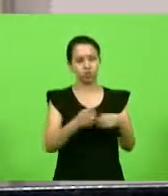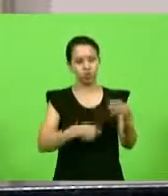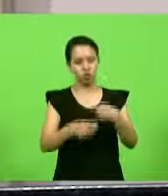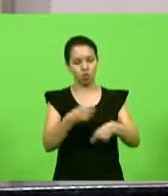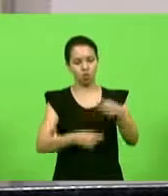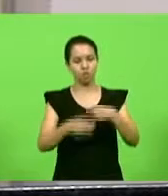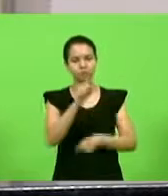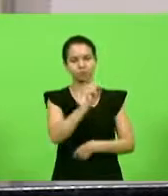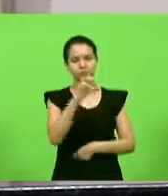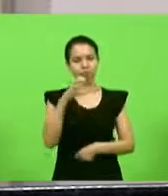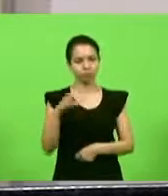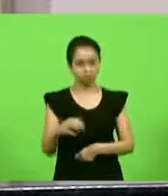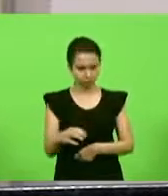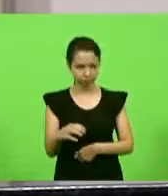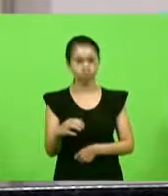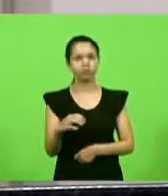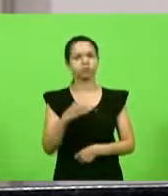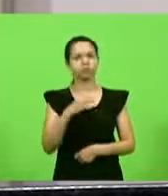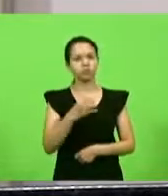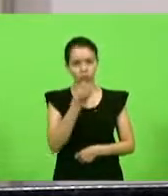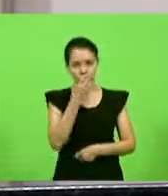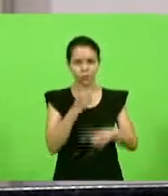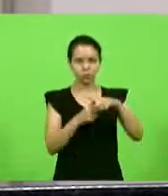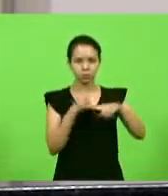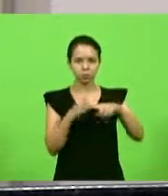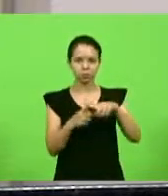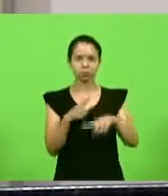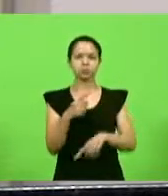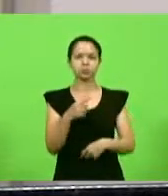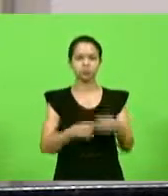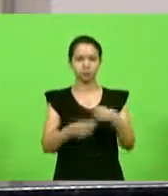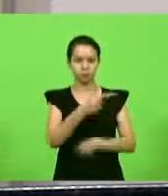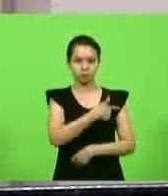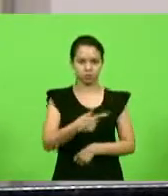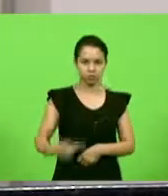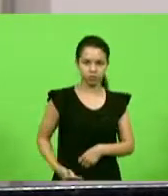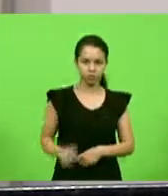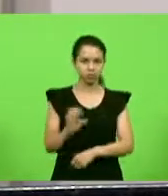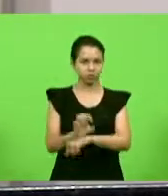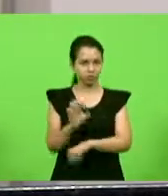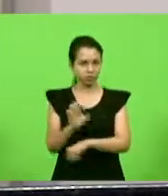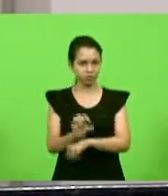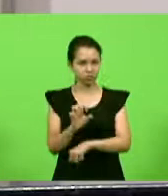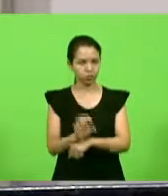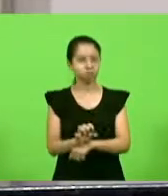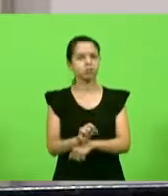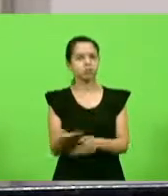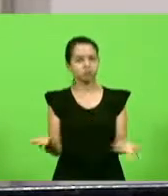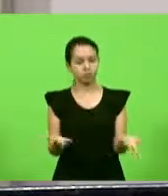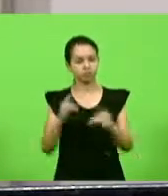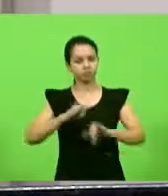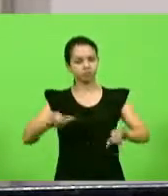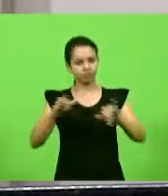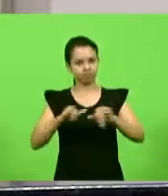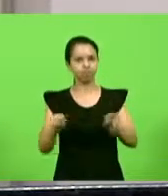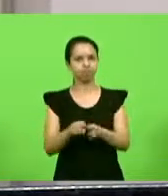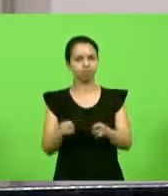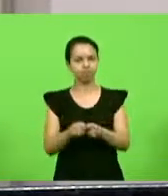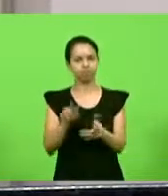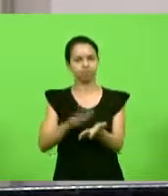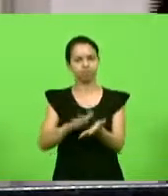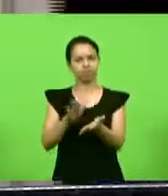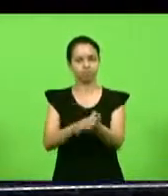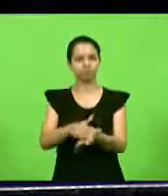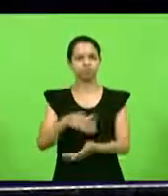positivo do governo do Estado, que encontra eco hoje. Aqui quero parabenizar o deputado Marcos Vieira também pelo